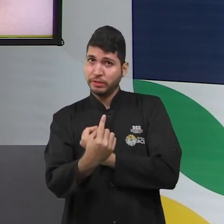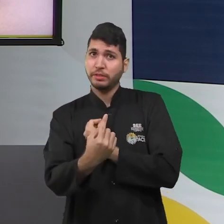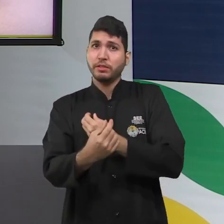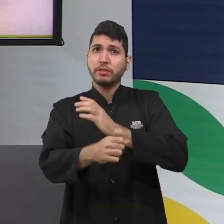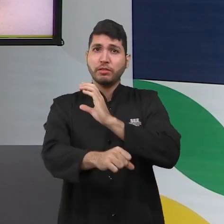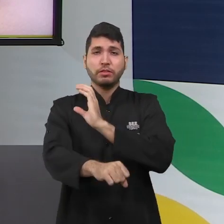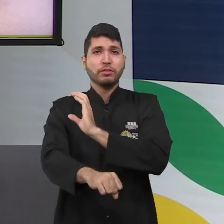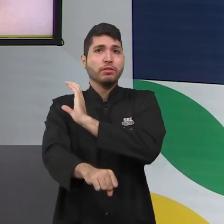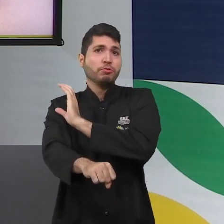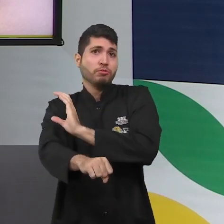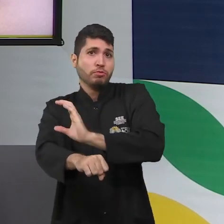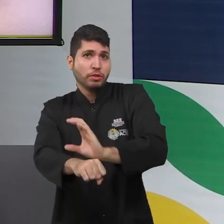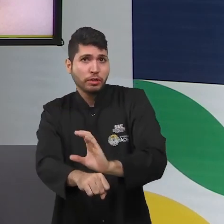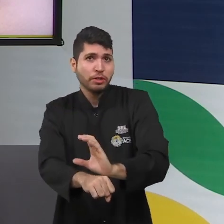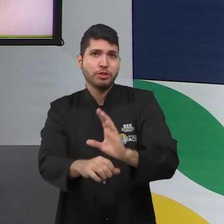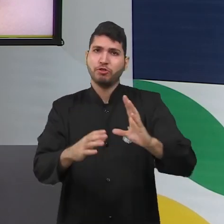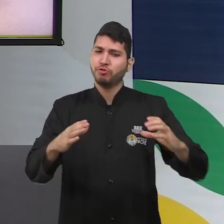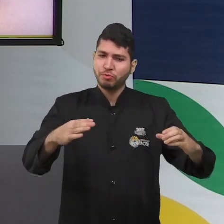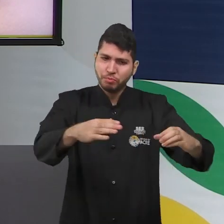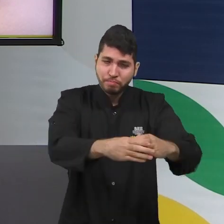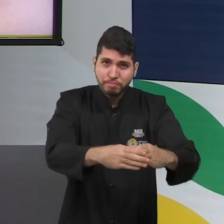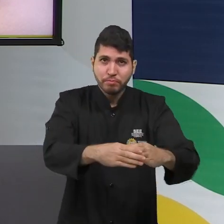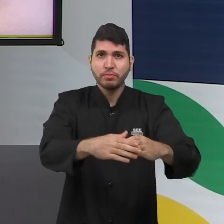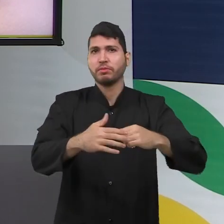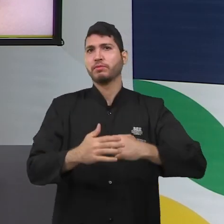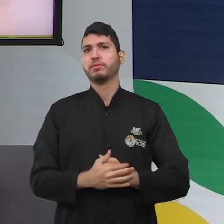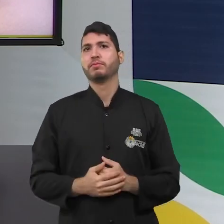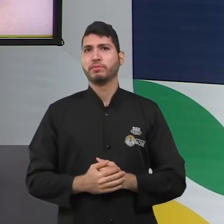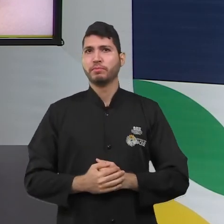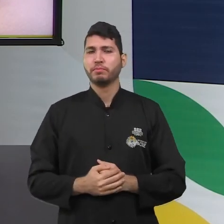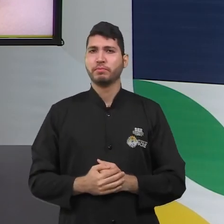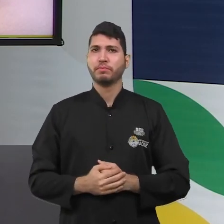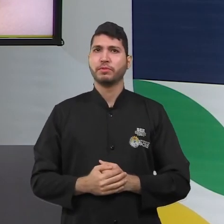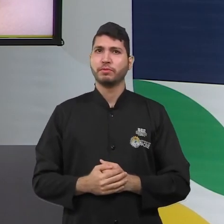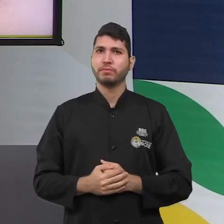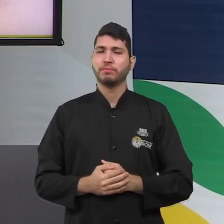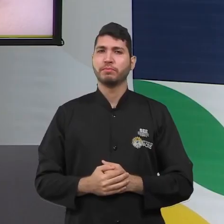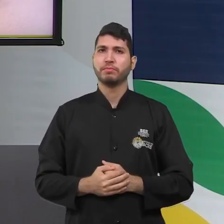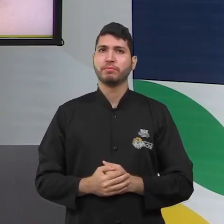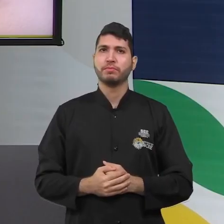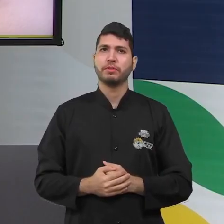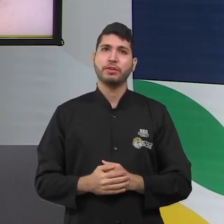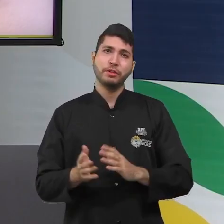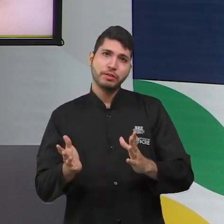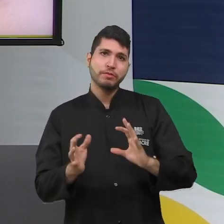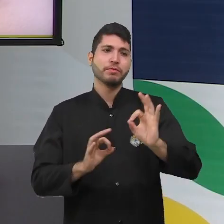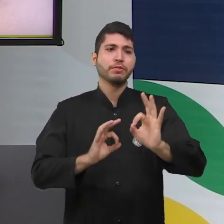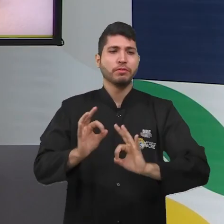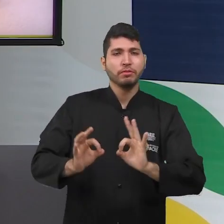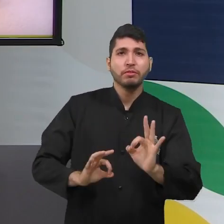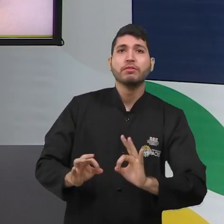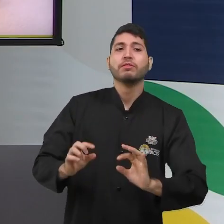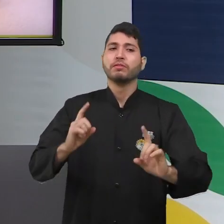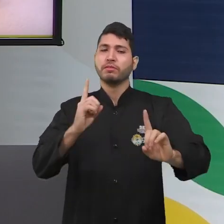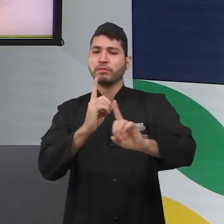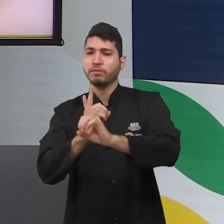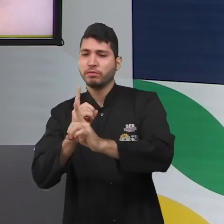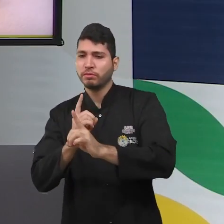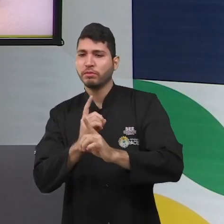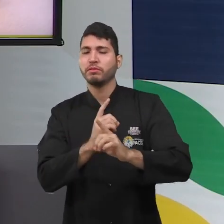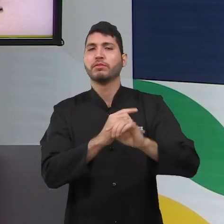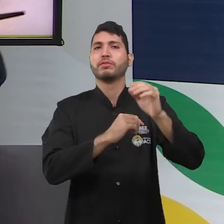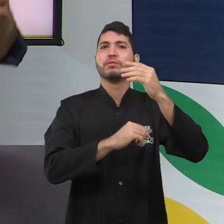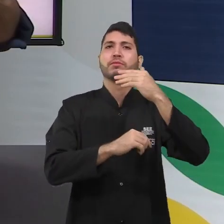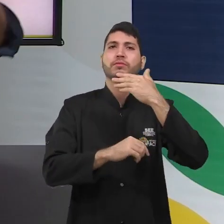determinada comunidade. Então, são situações e mecanismos que a gente começa a adotar e encontrar para aproximar